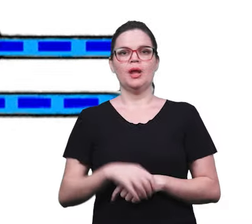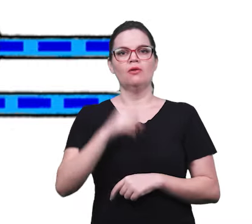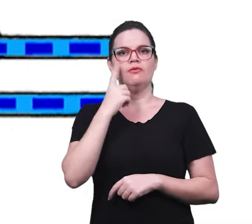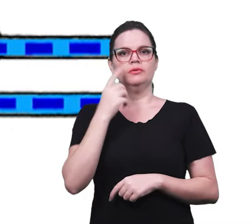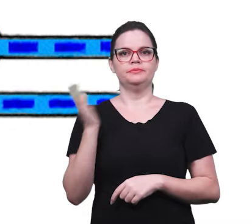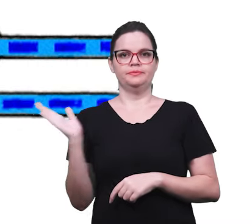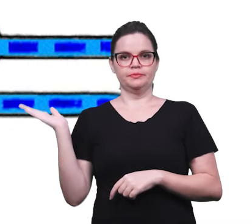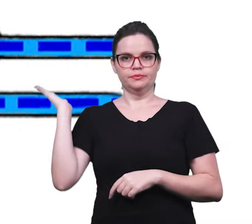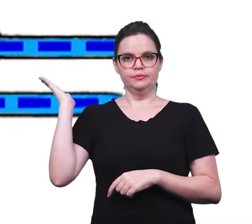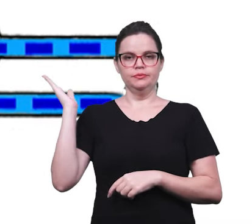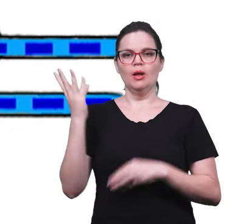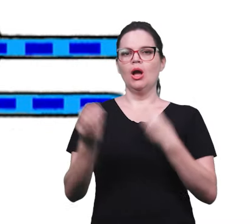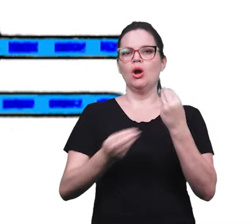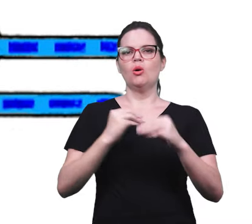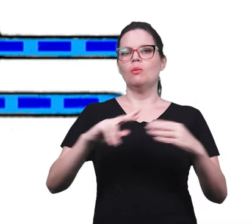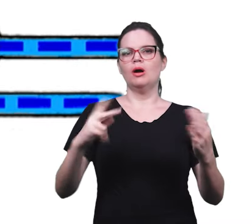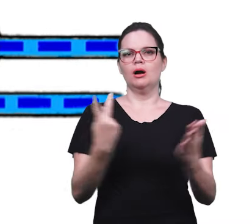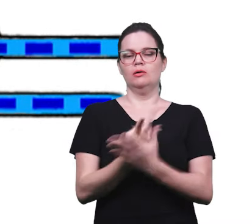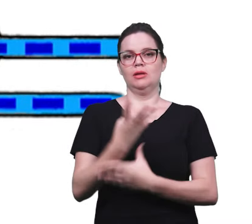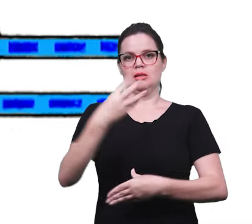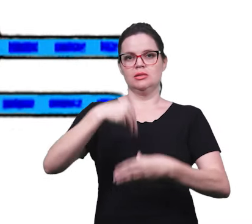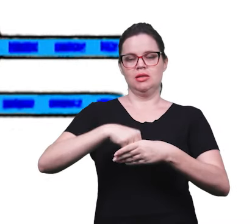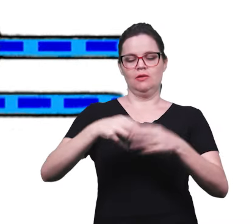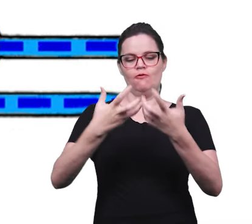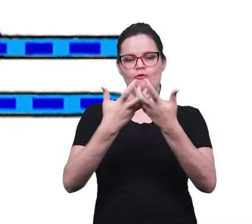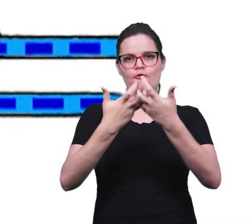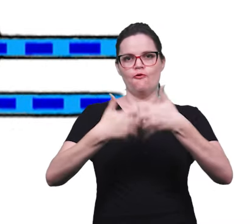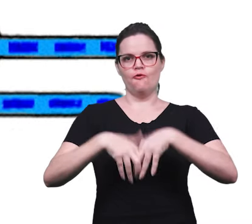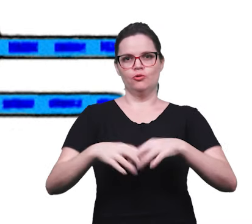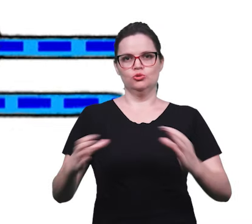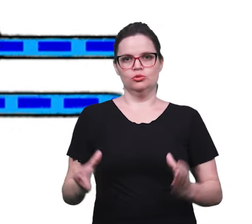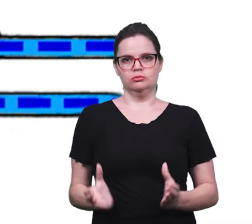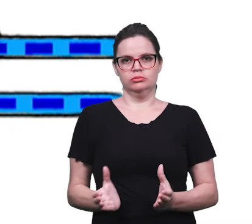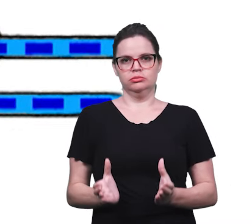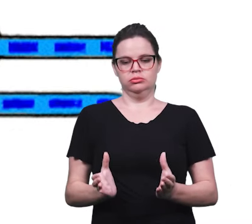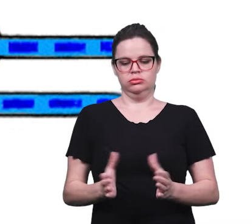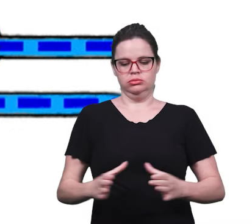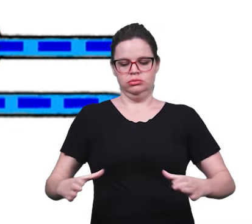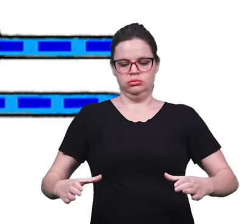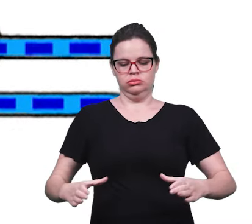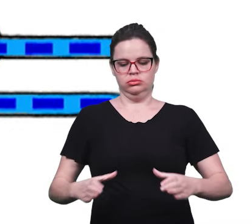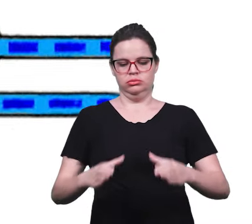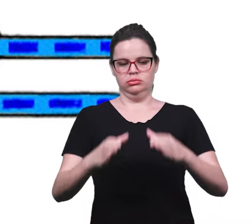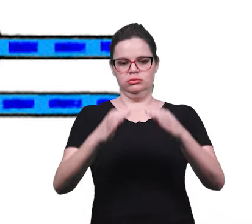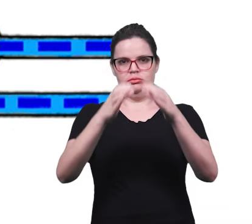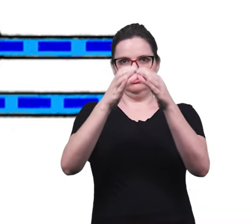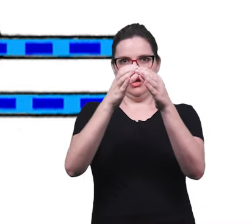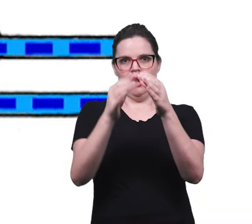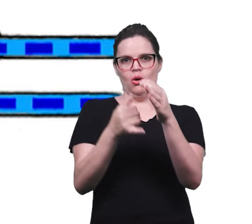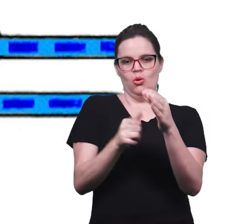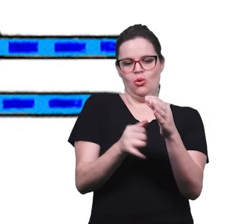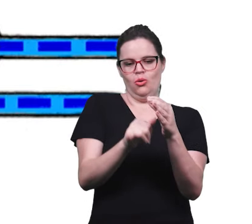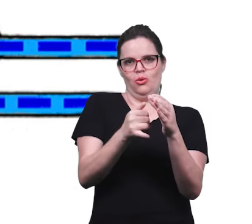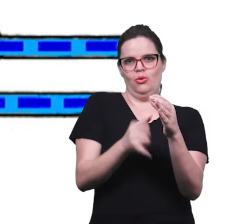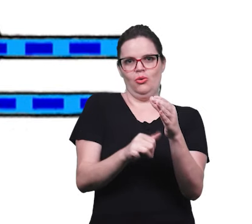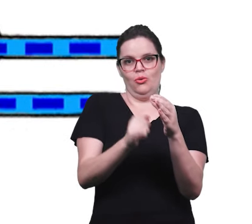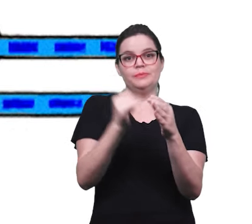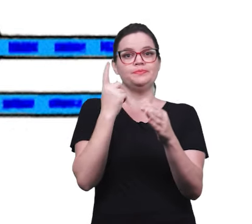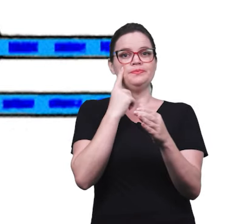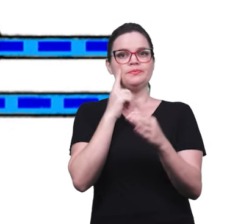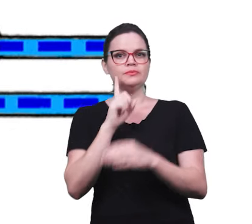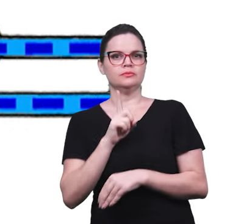o detalhamento da geração de energia através de uma termoelétrica nuclear, onde temos aqui